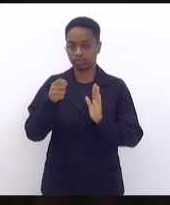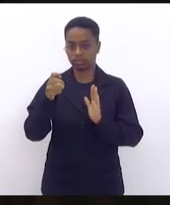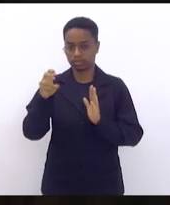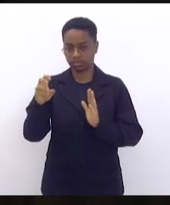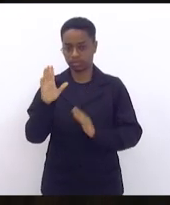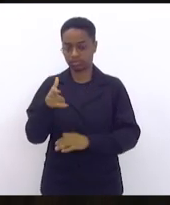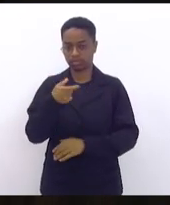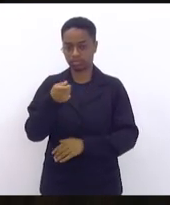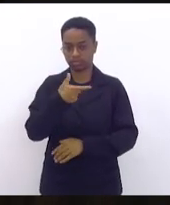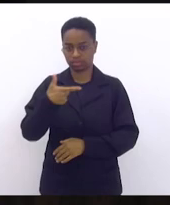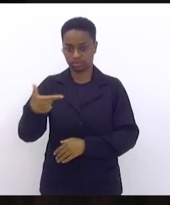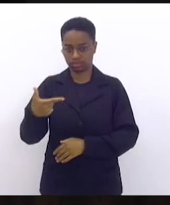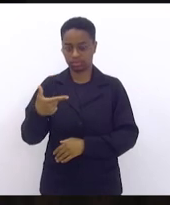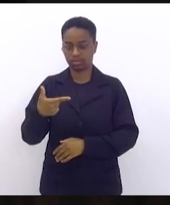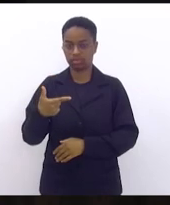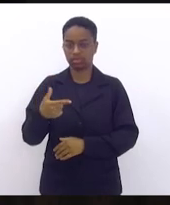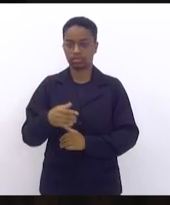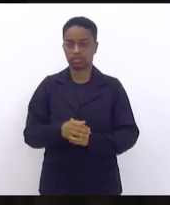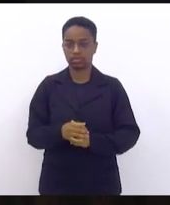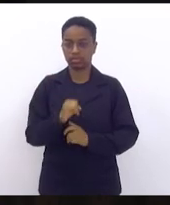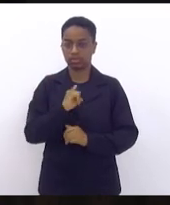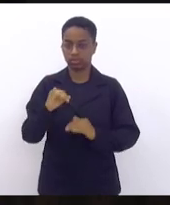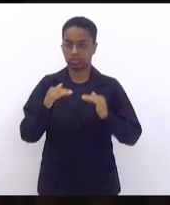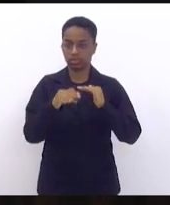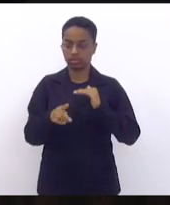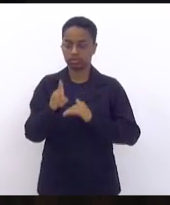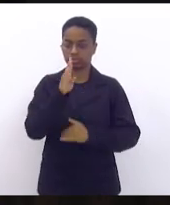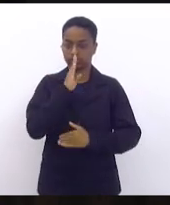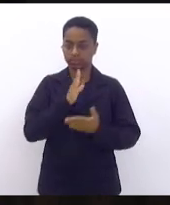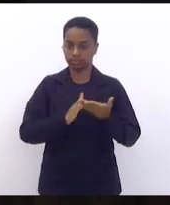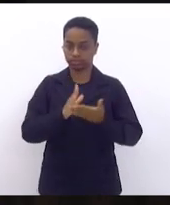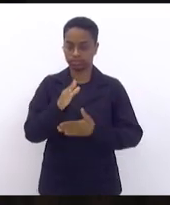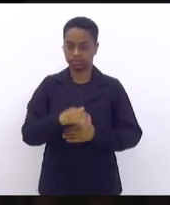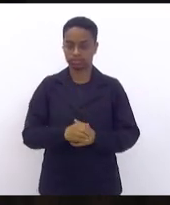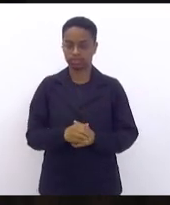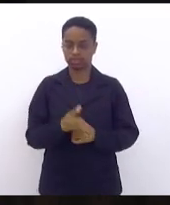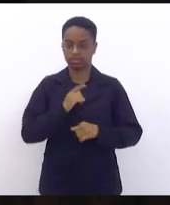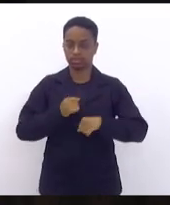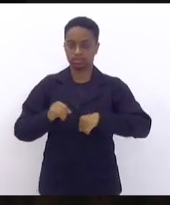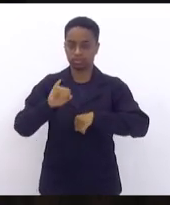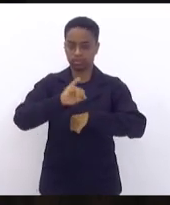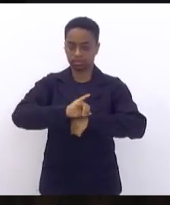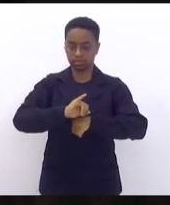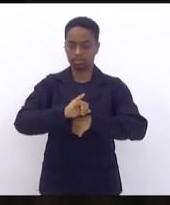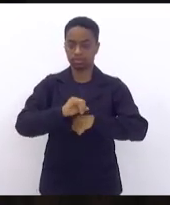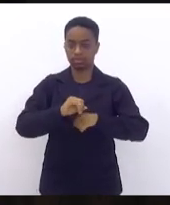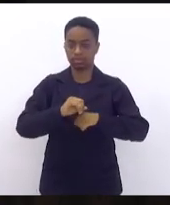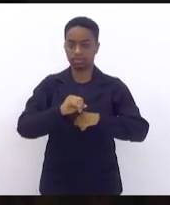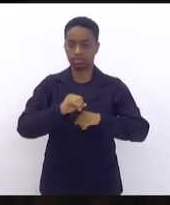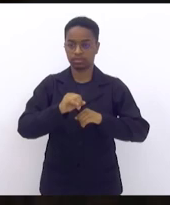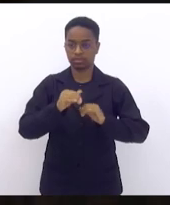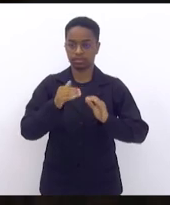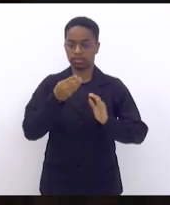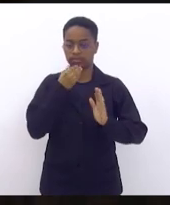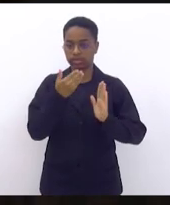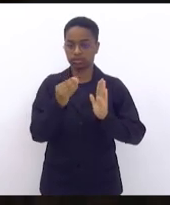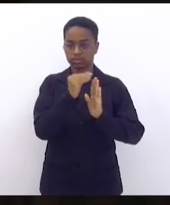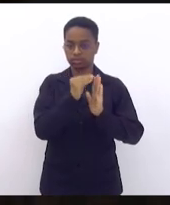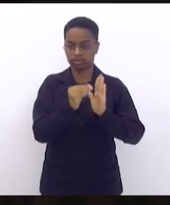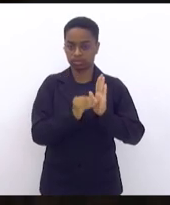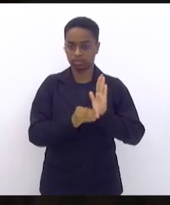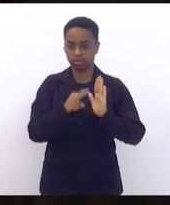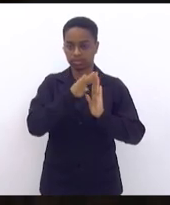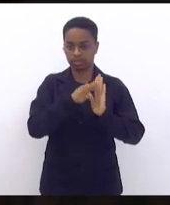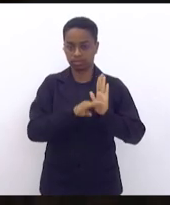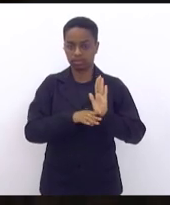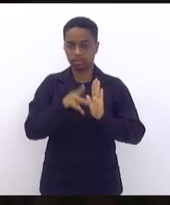5685 de 22, de autoria da deputada Célia Jordão. Senhores que aprovam, mandem como estão, aprovado. Há sobre a lei requerimento de inclusão na ordem do